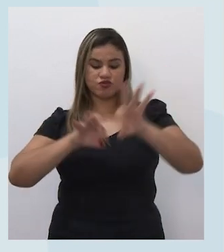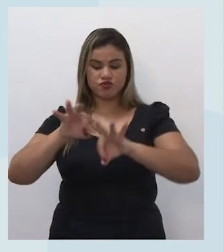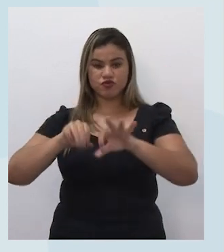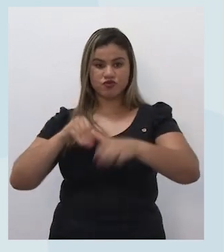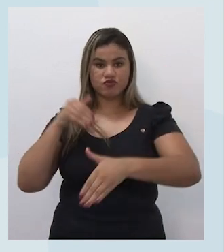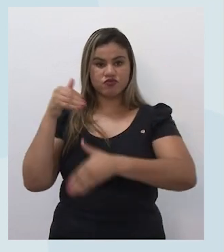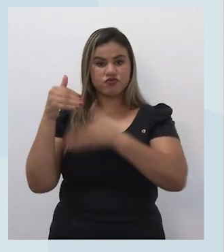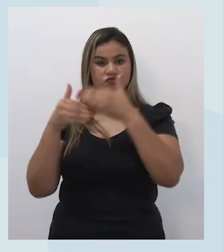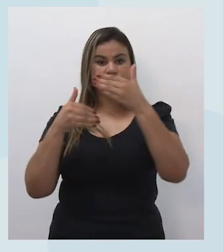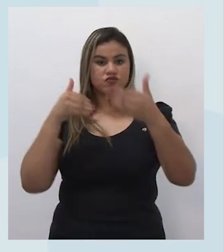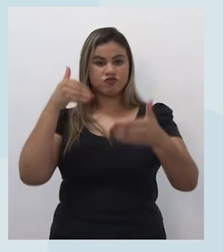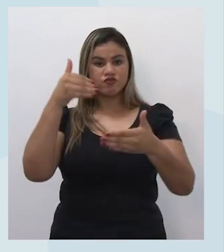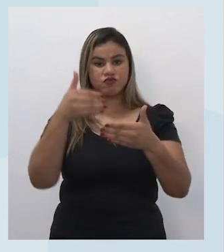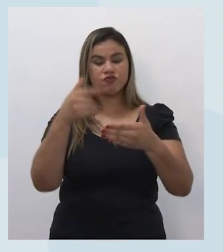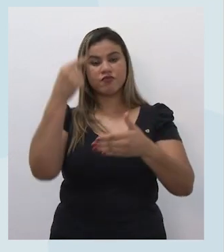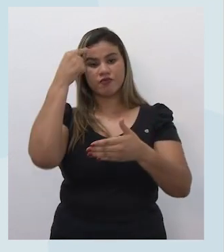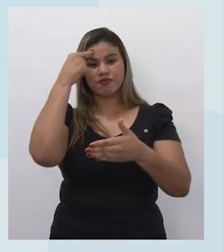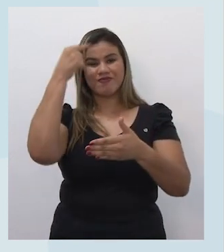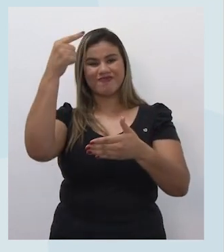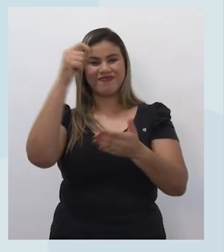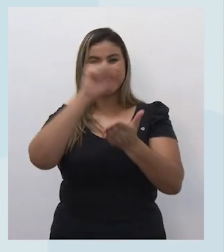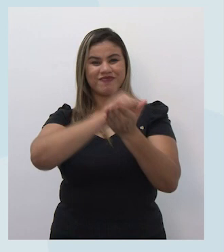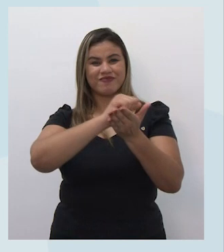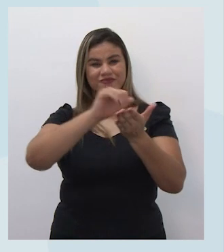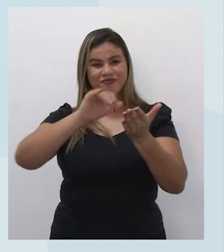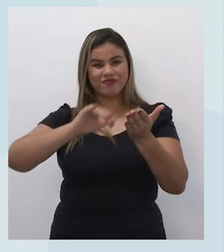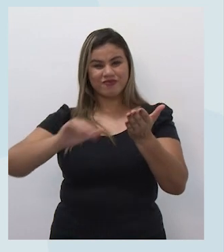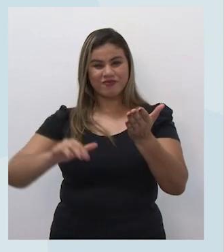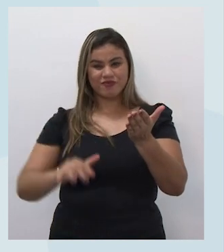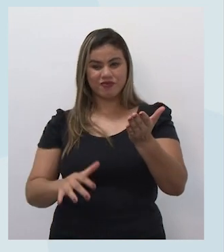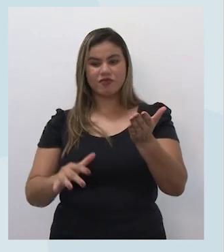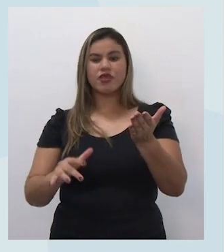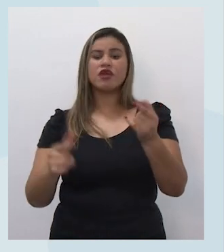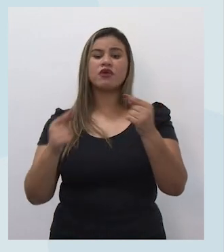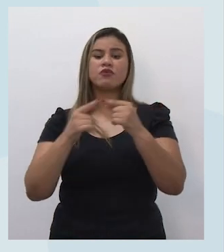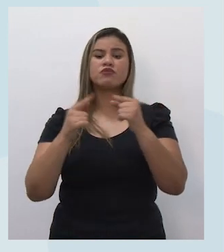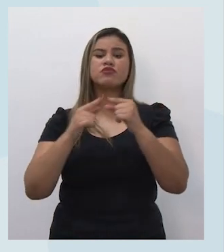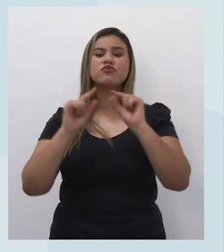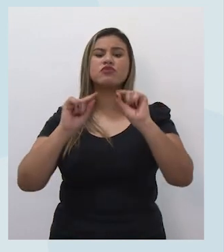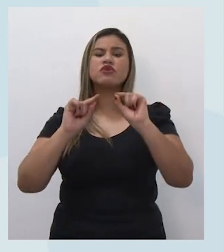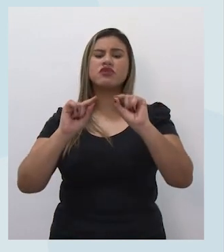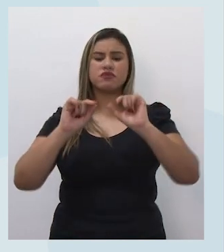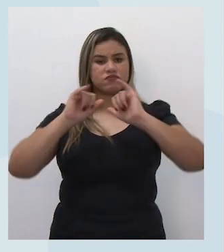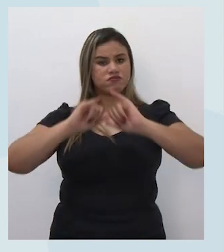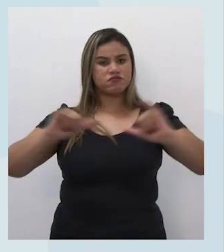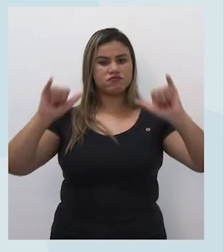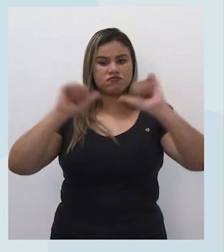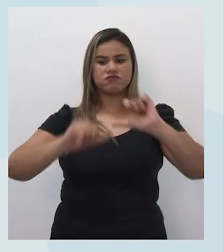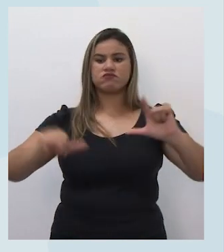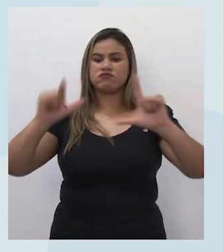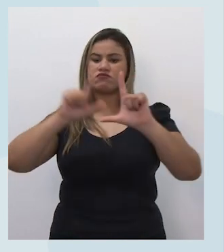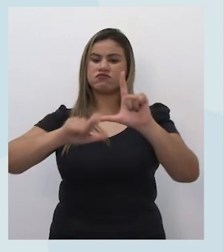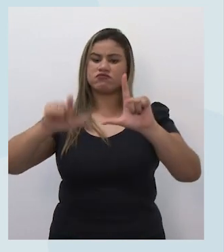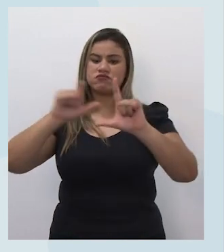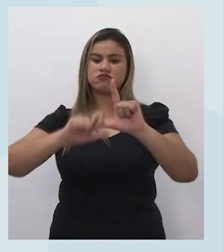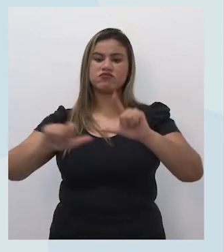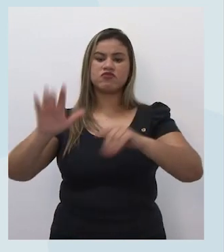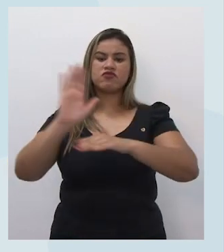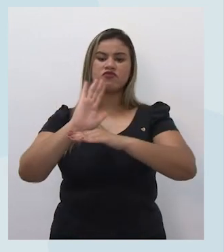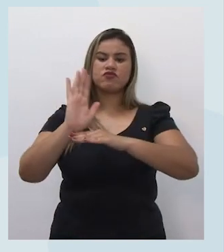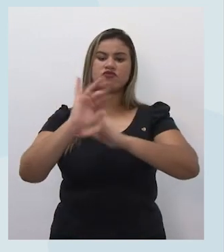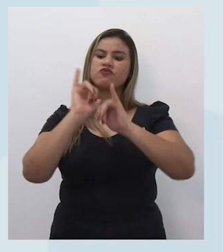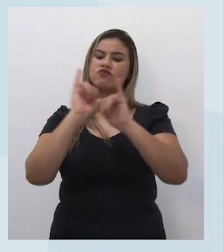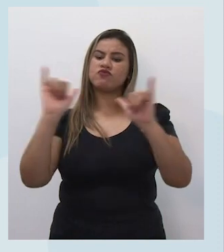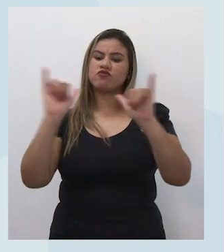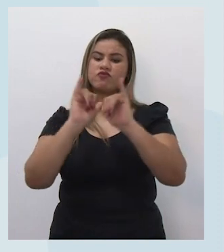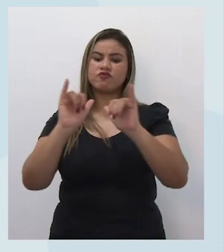a partir de uma atividade que seria a produção de uma campanha digital, com produção de vídeos informativos,